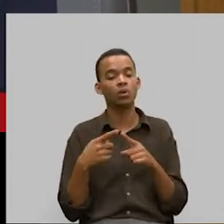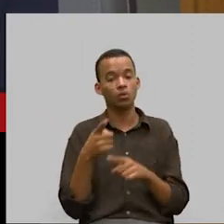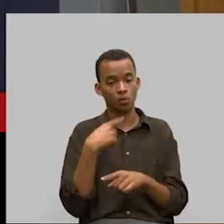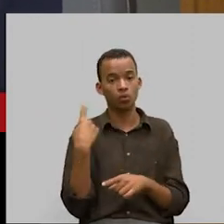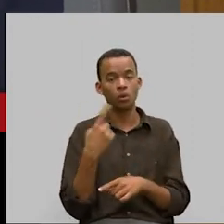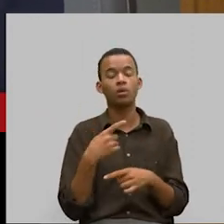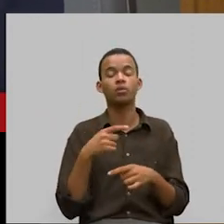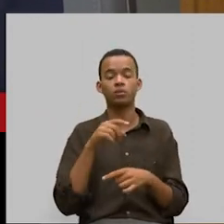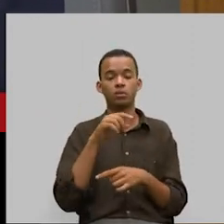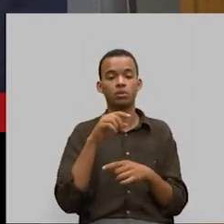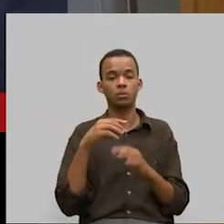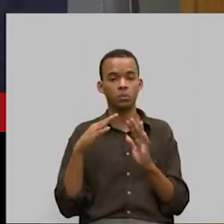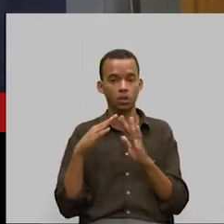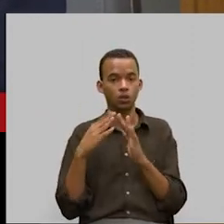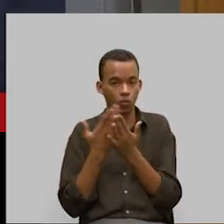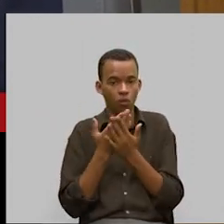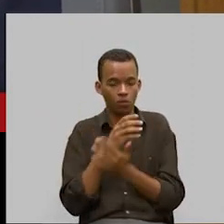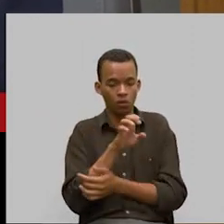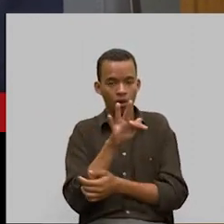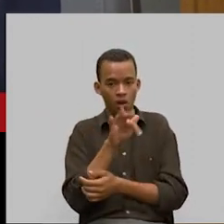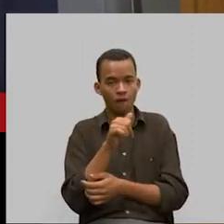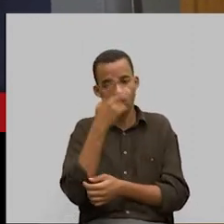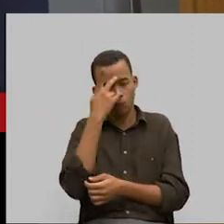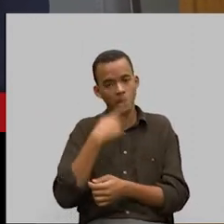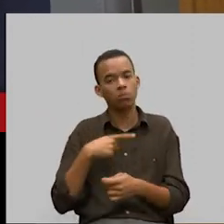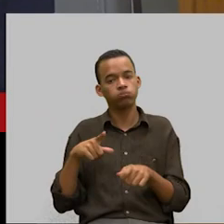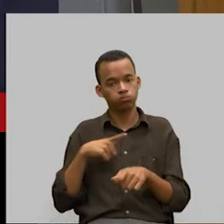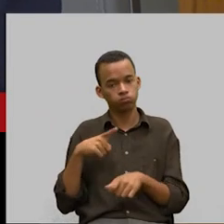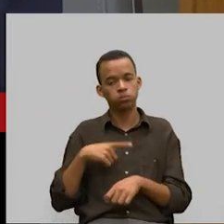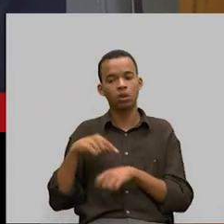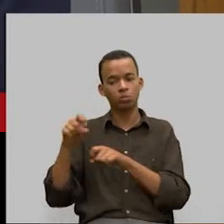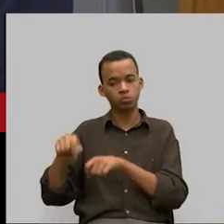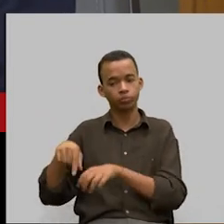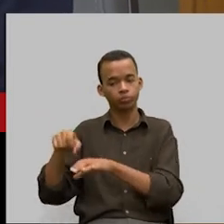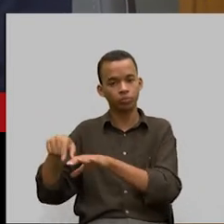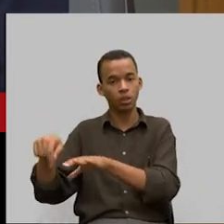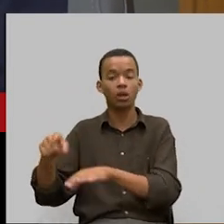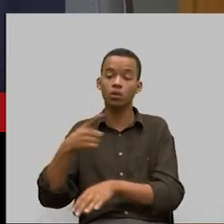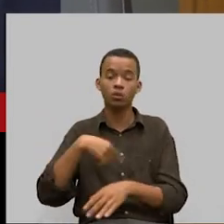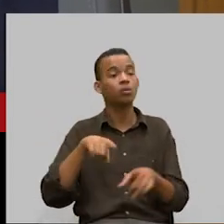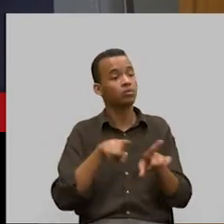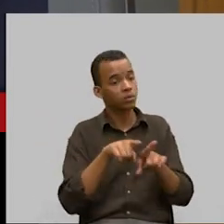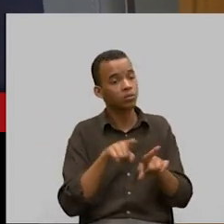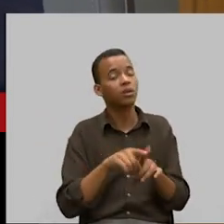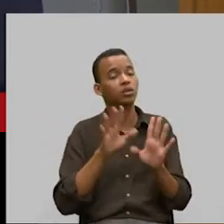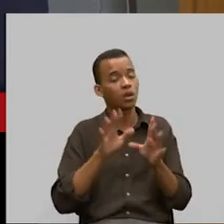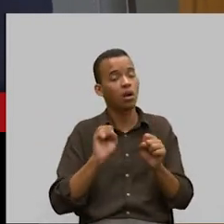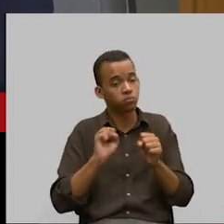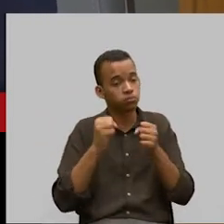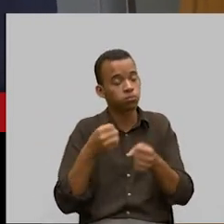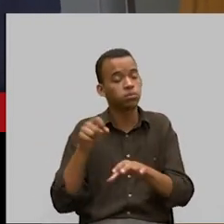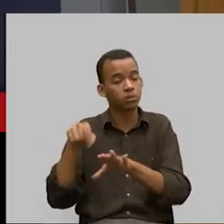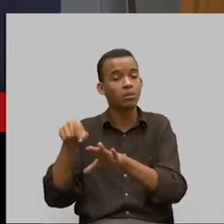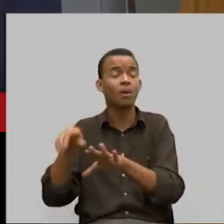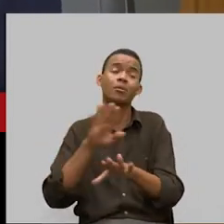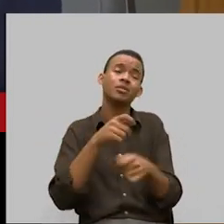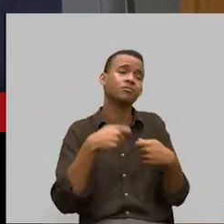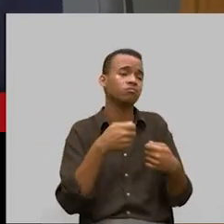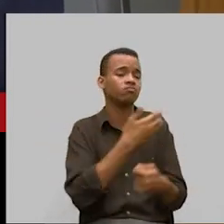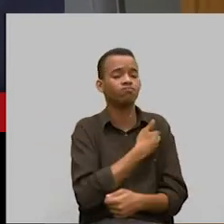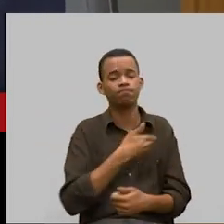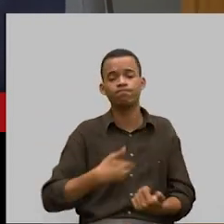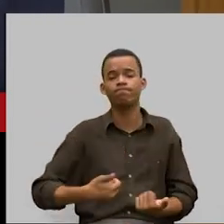as épocas a gente não tá falando só aqui cobrar do Estado nós estamos fazendo nossa parte mas sem o apoio do estado